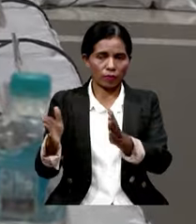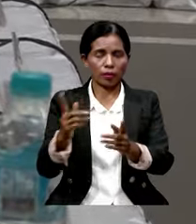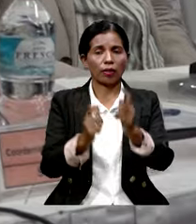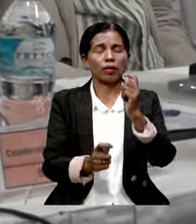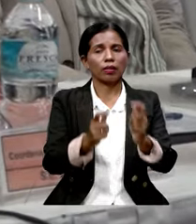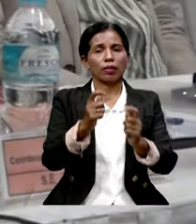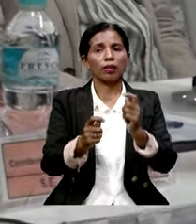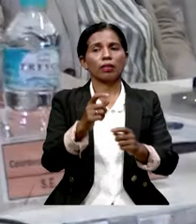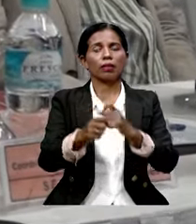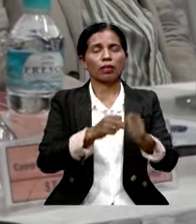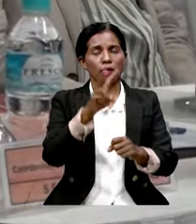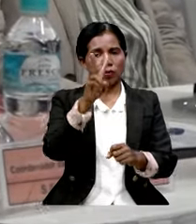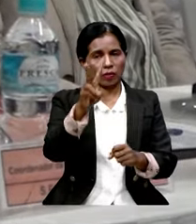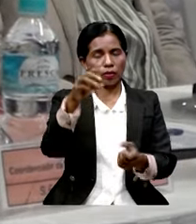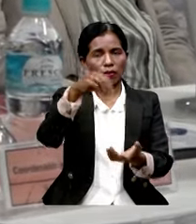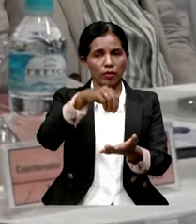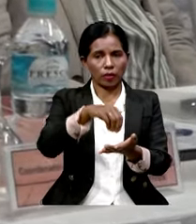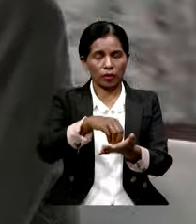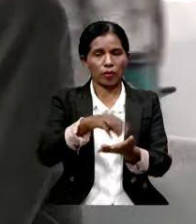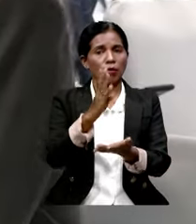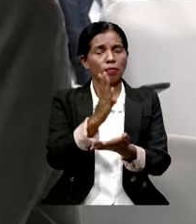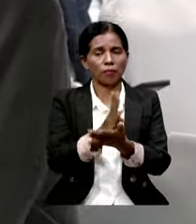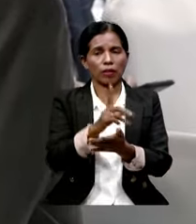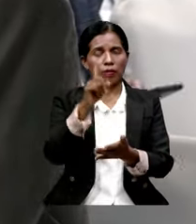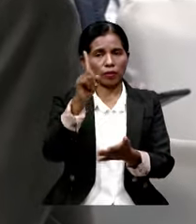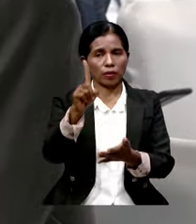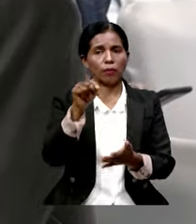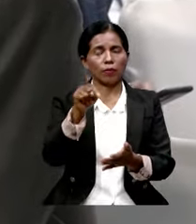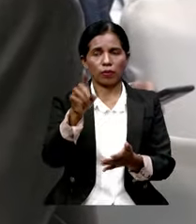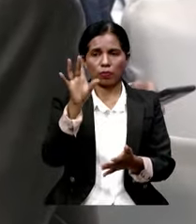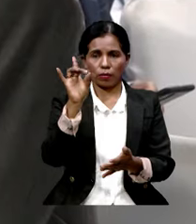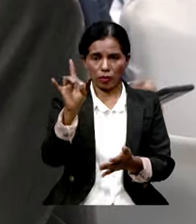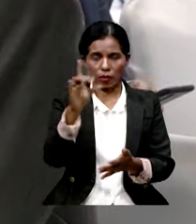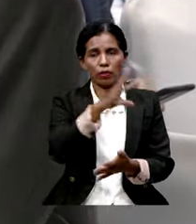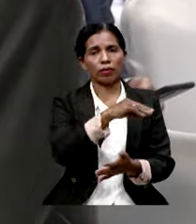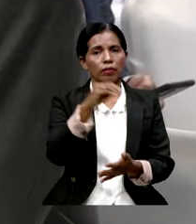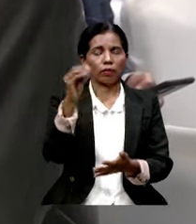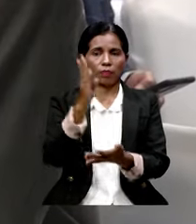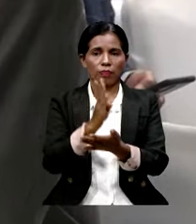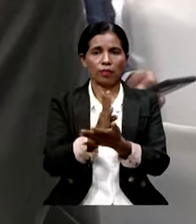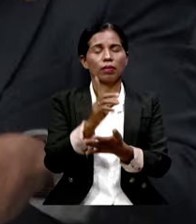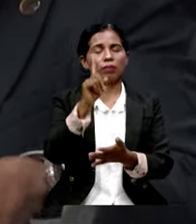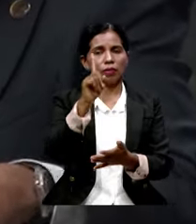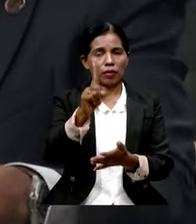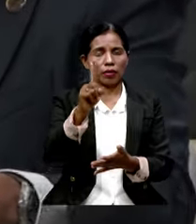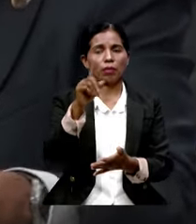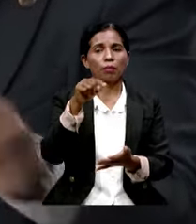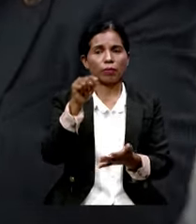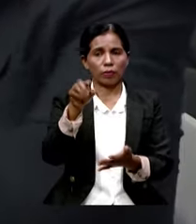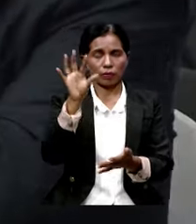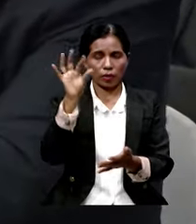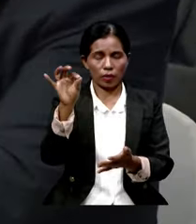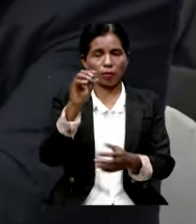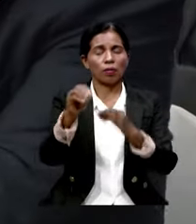fiscal rua, nebe hatur entre bilhão ide ponto walu, no bilhão ida ponto sia, orçamento